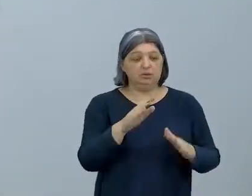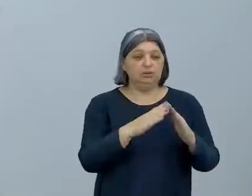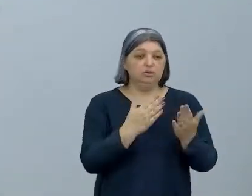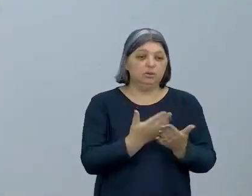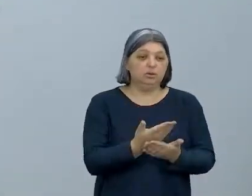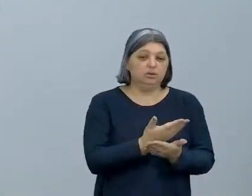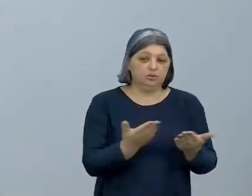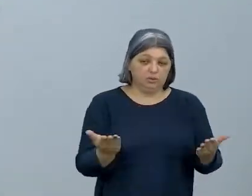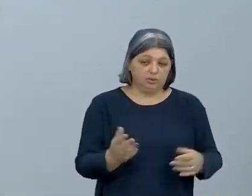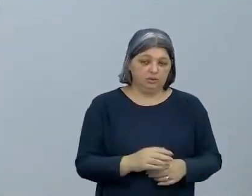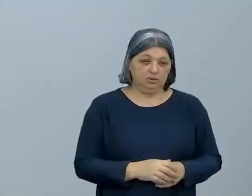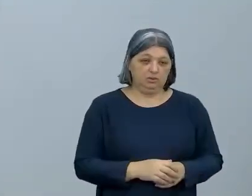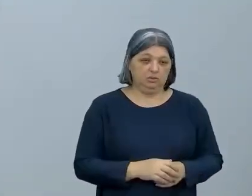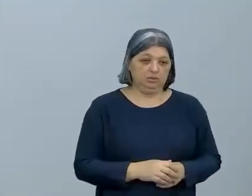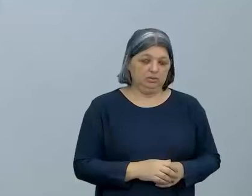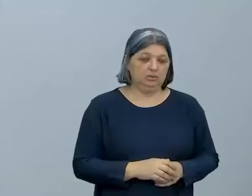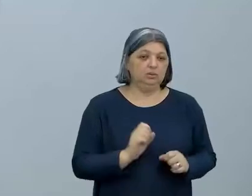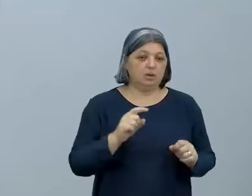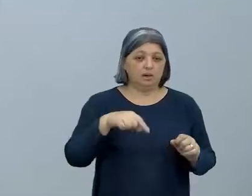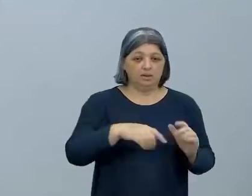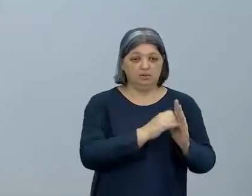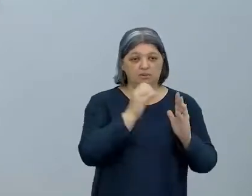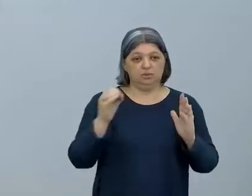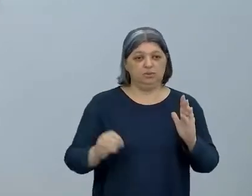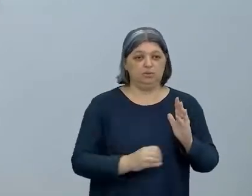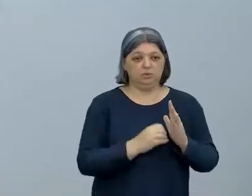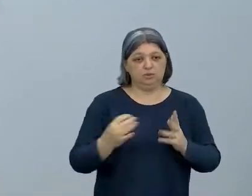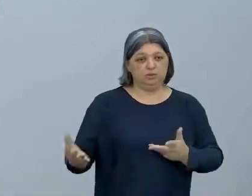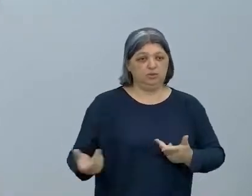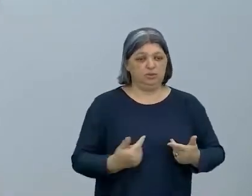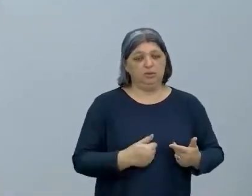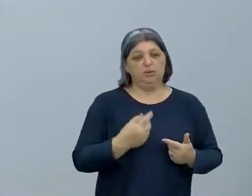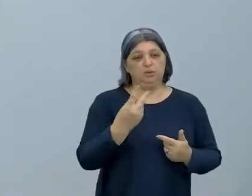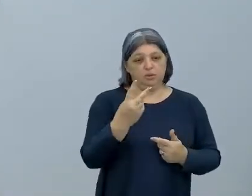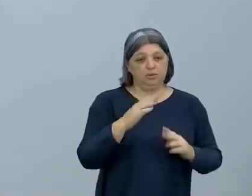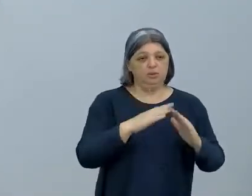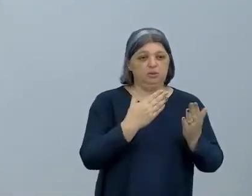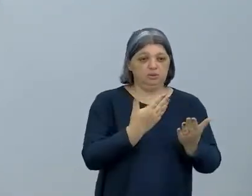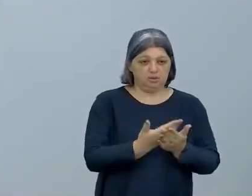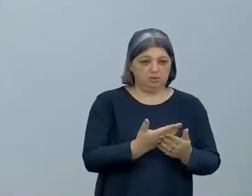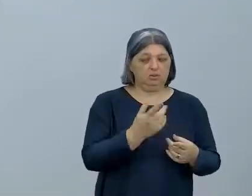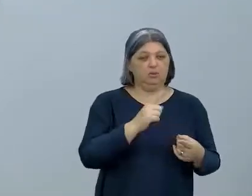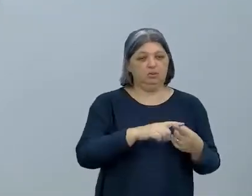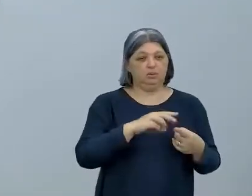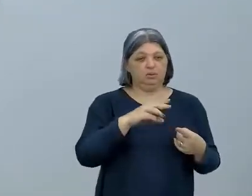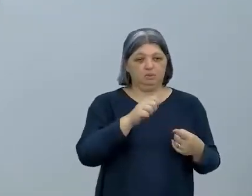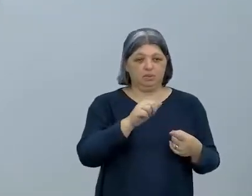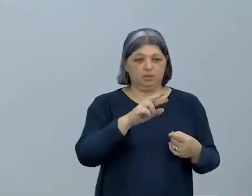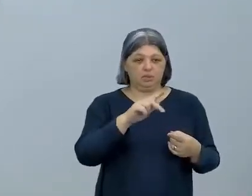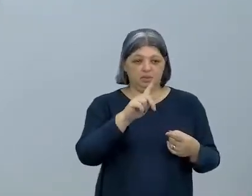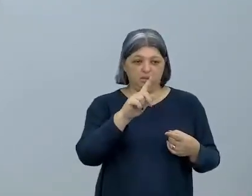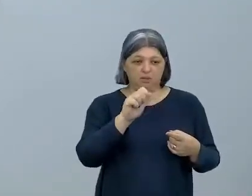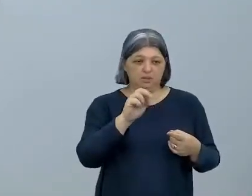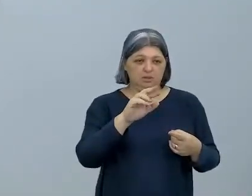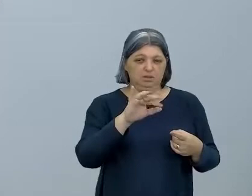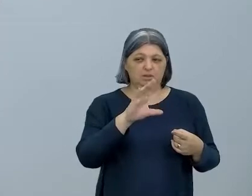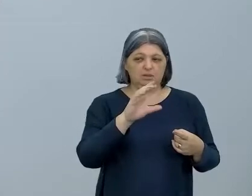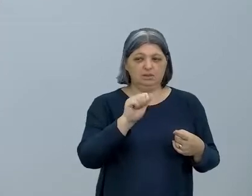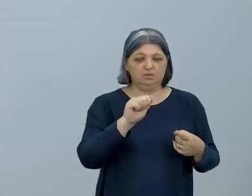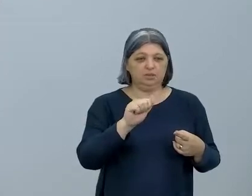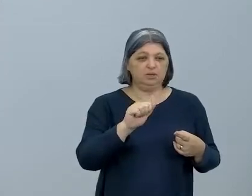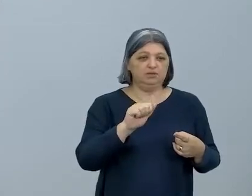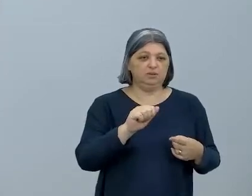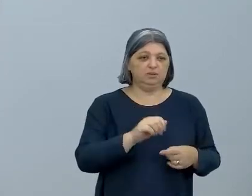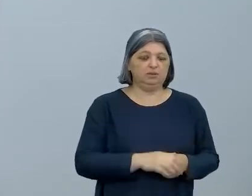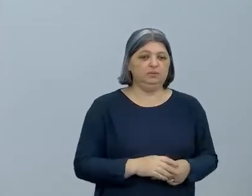podem contar? Aqui no Centro de Mídias eu convidei 2 escolas, a Escola Margarida de Caçapava e a Escola Costa Manso,